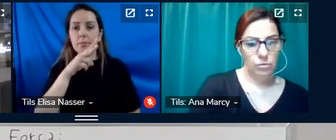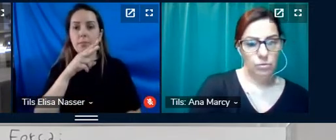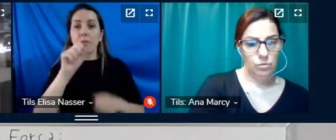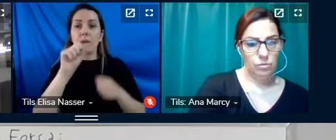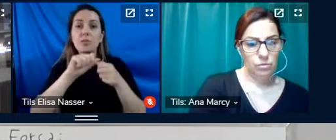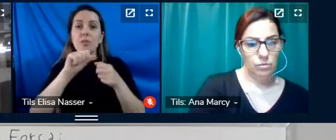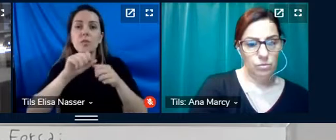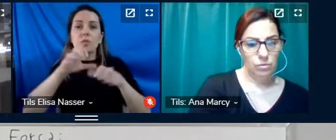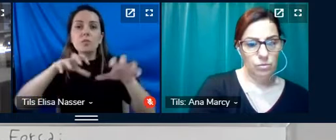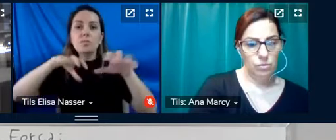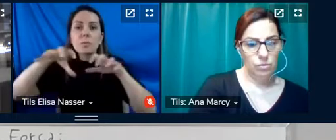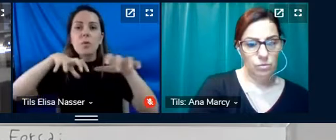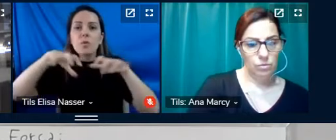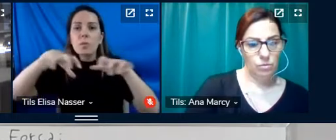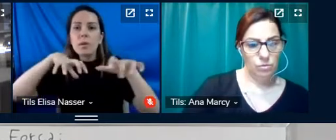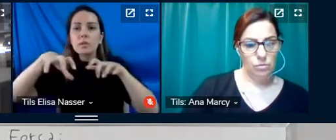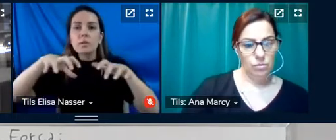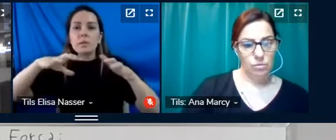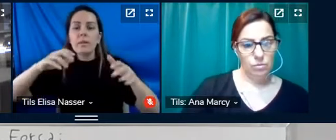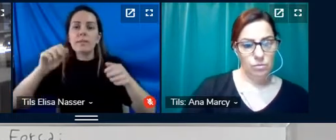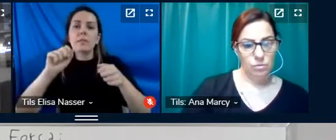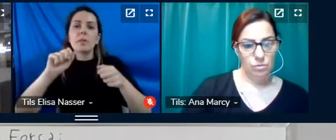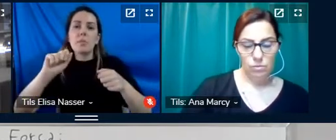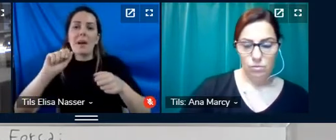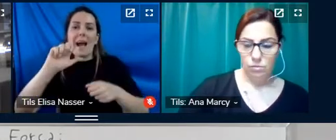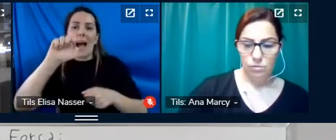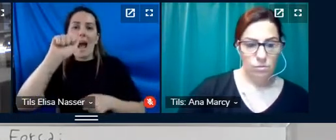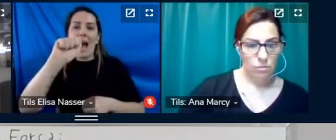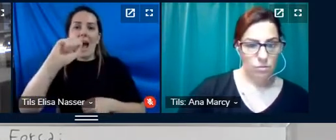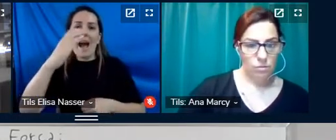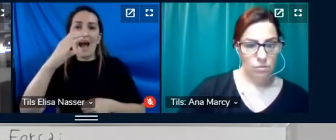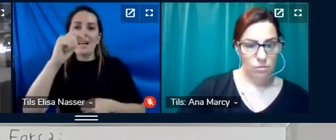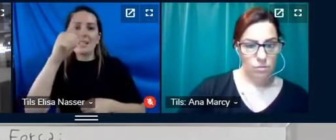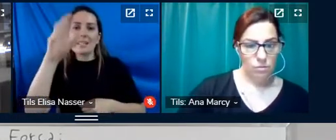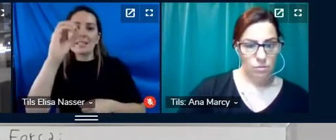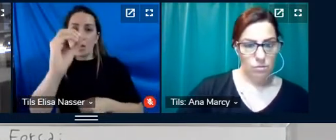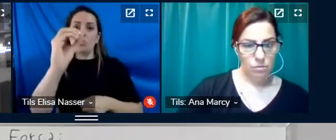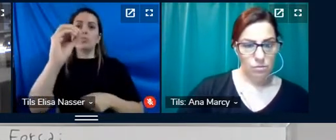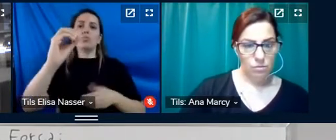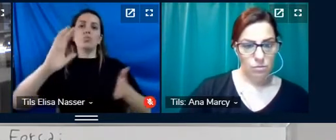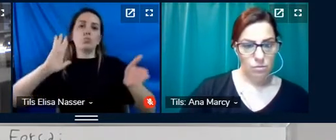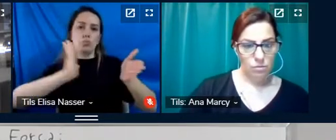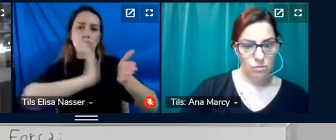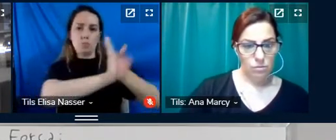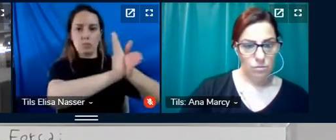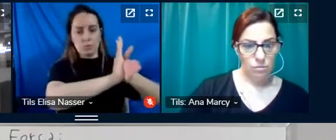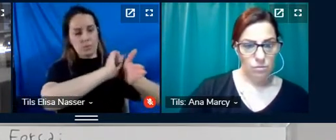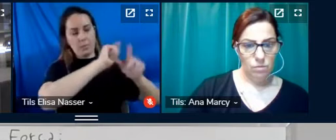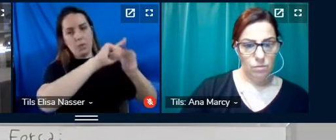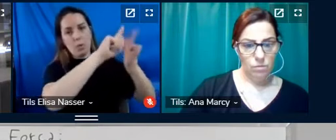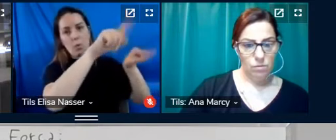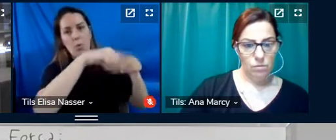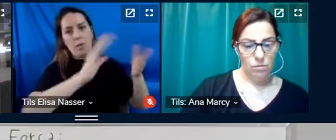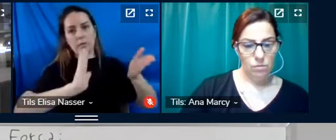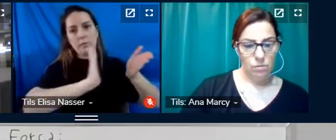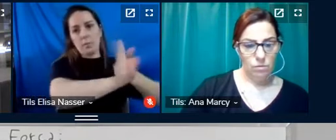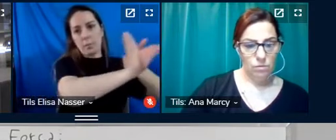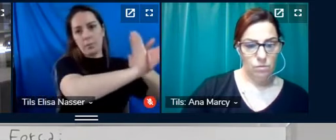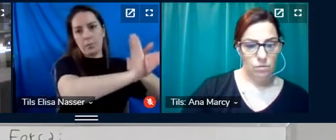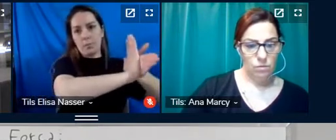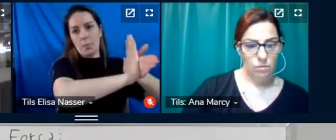fazendo um movimento que está exercendo uma ação, né? No quadro. Então, a força, gente,